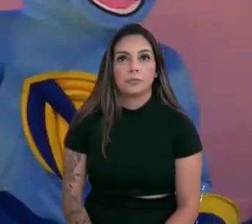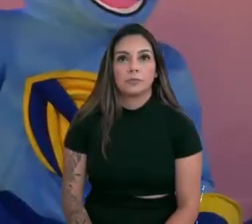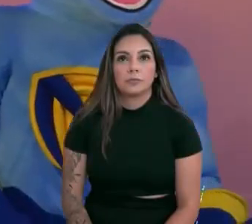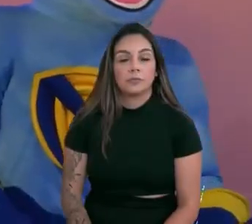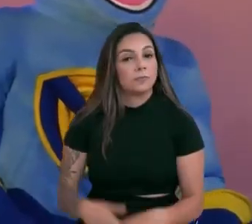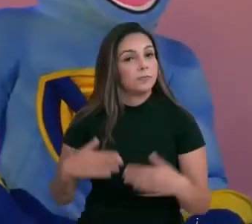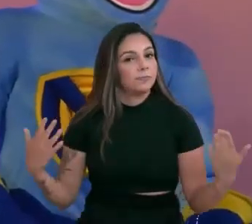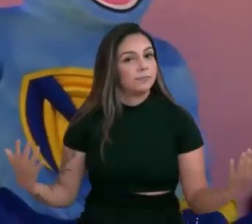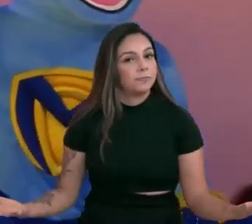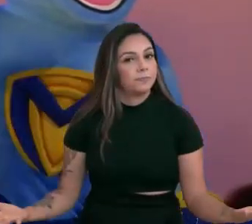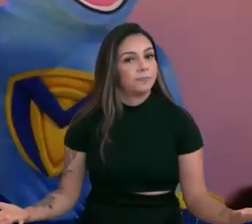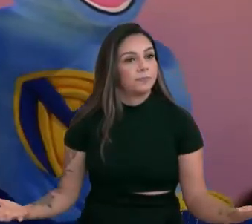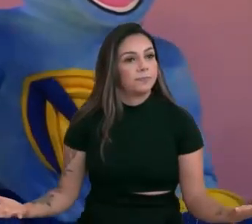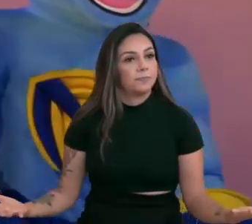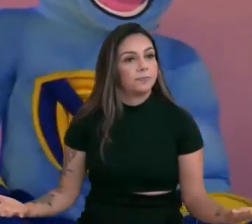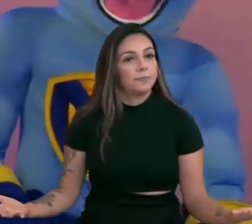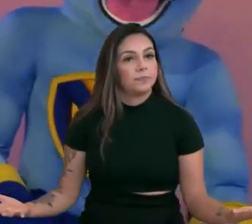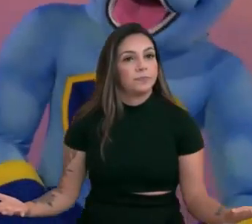Então, ó,